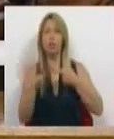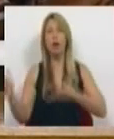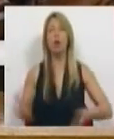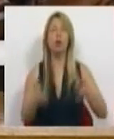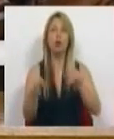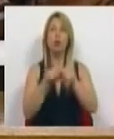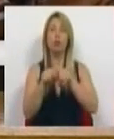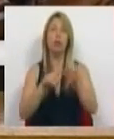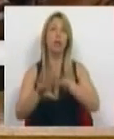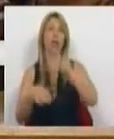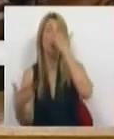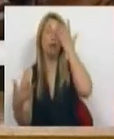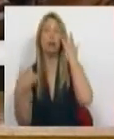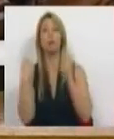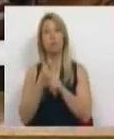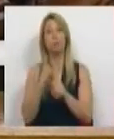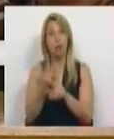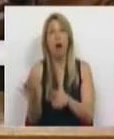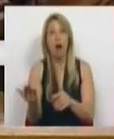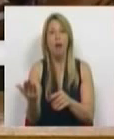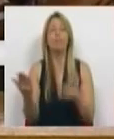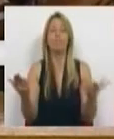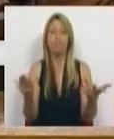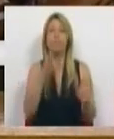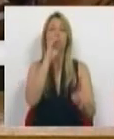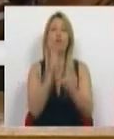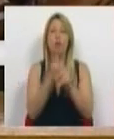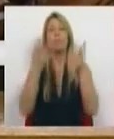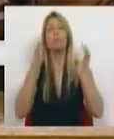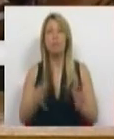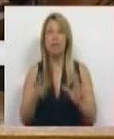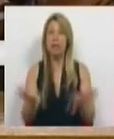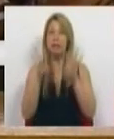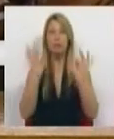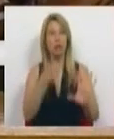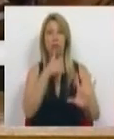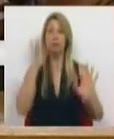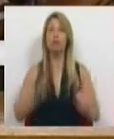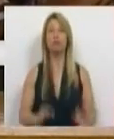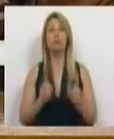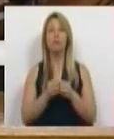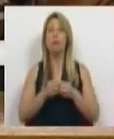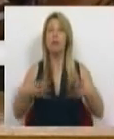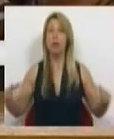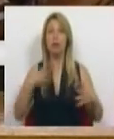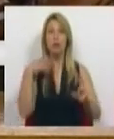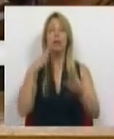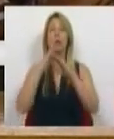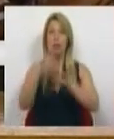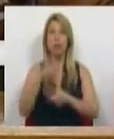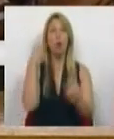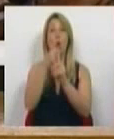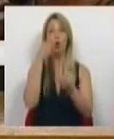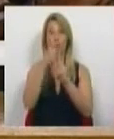política de direita que entretanto prevalecem, requer simultaneamente, como elementos determinantes, o alargamento da intervenção da luta dos trabalhadores e